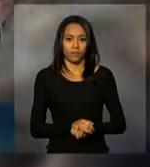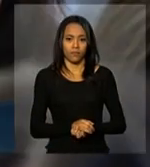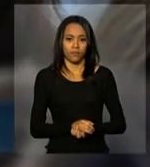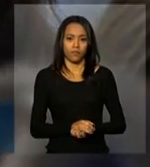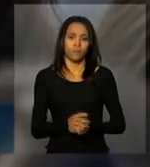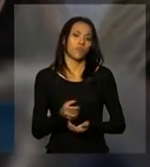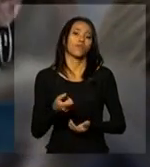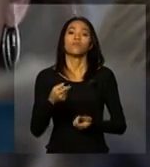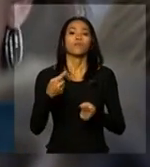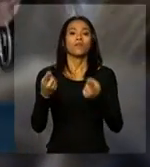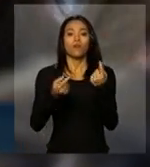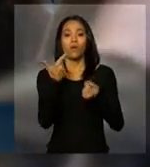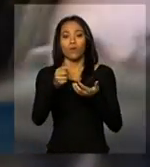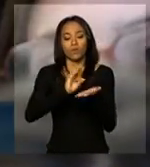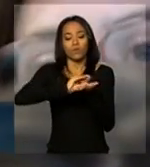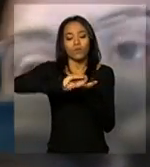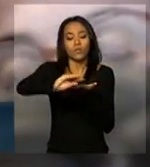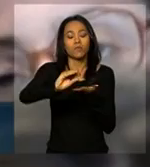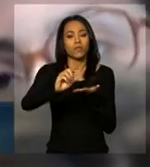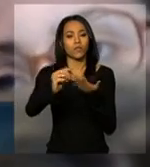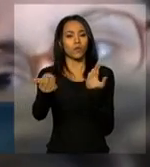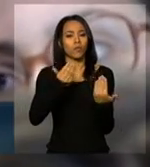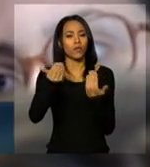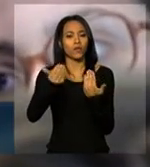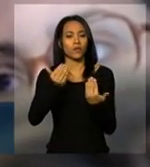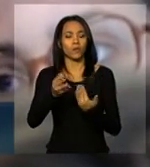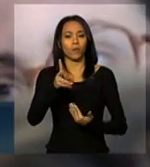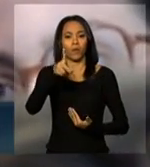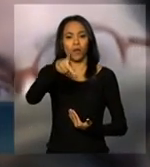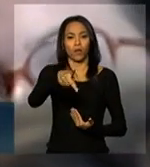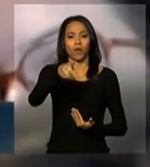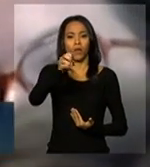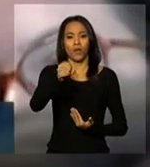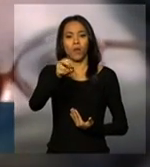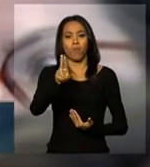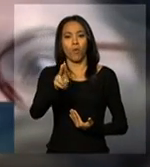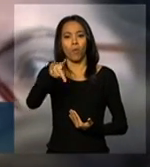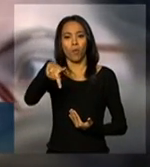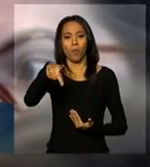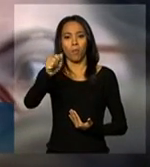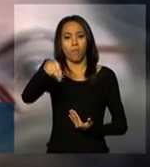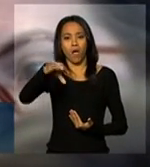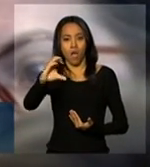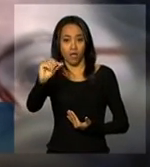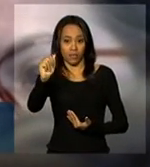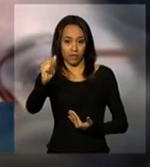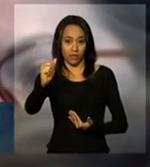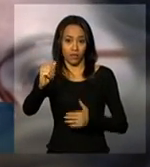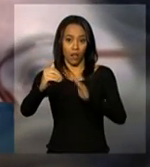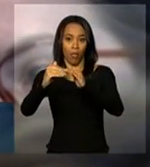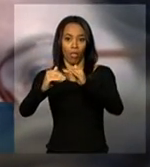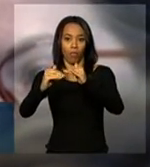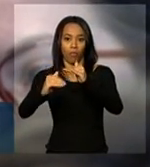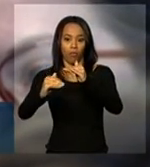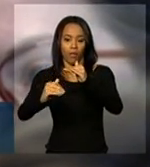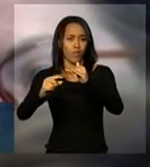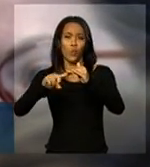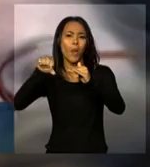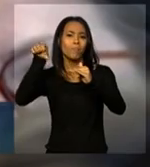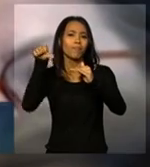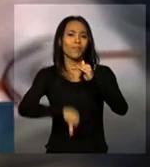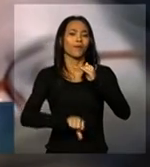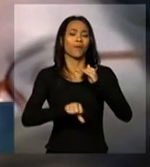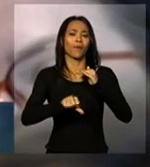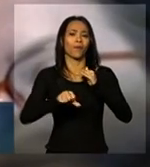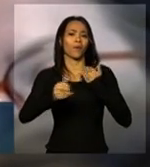do investimento comparando com a poupança. A poupança está caindo e ela está pior, ela só não é pior que